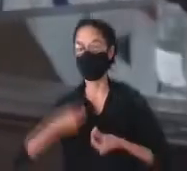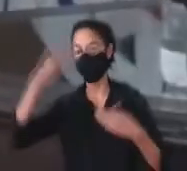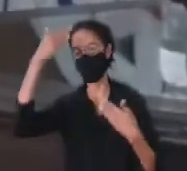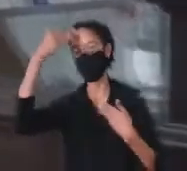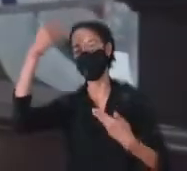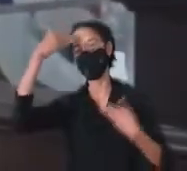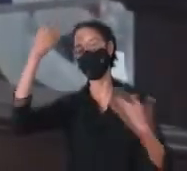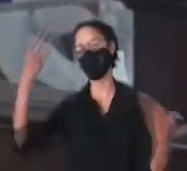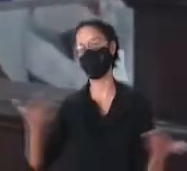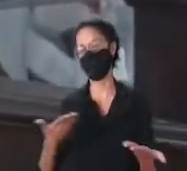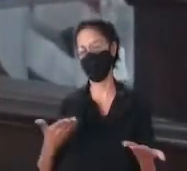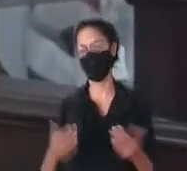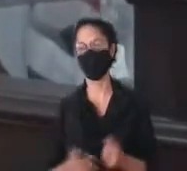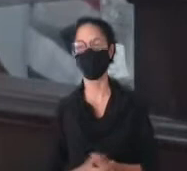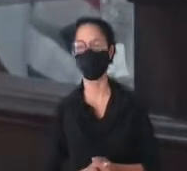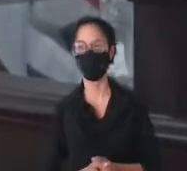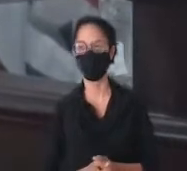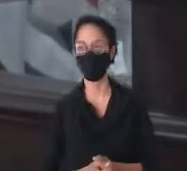está aqui hoje é